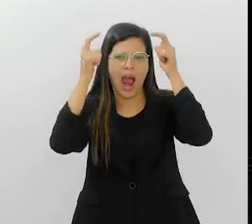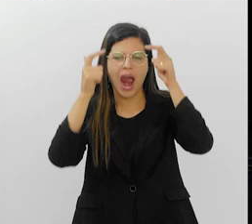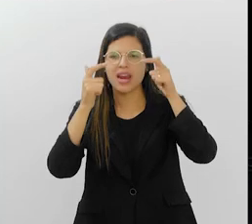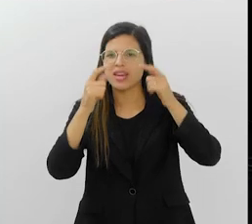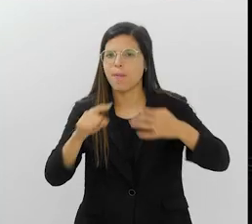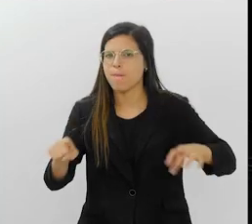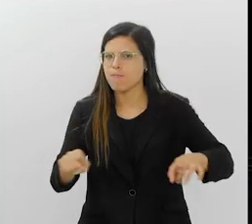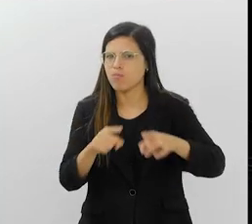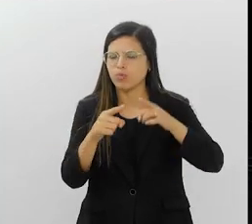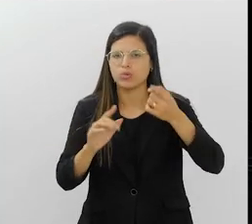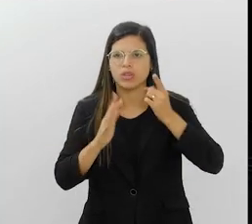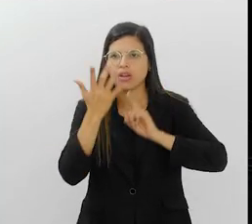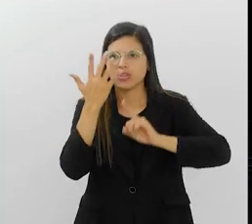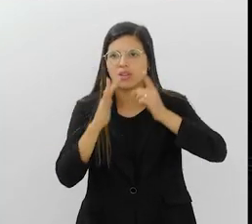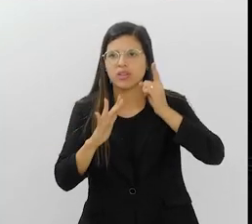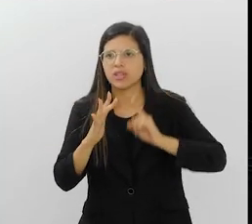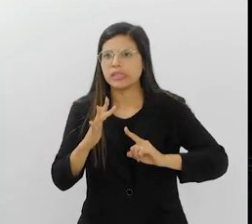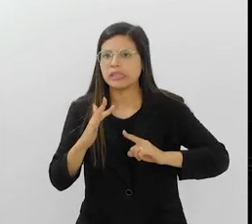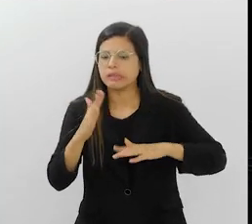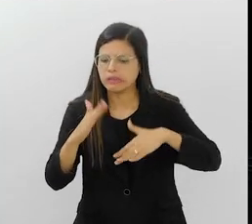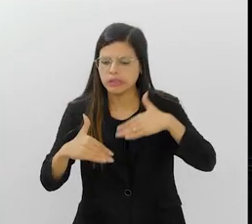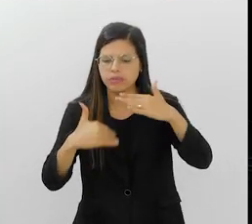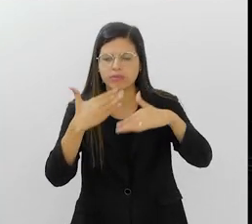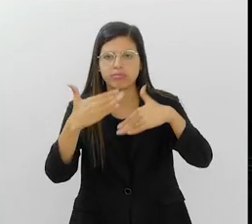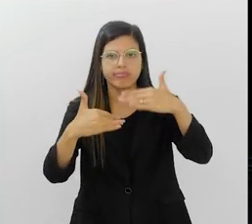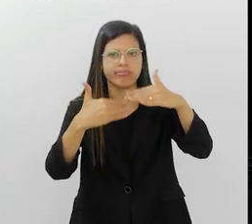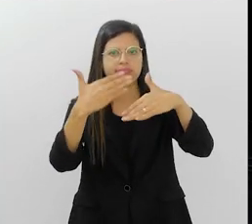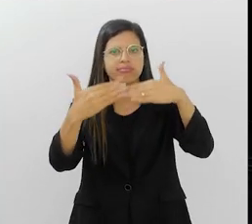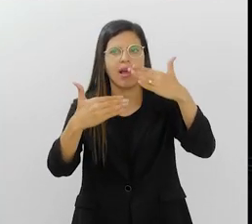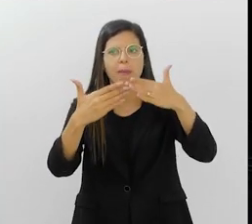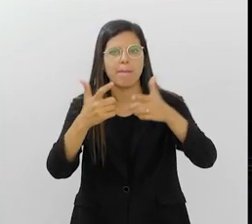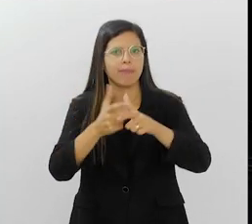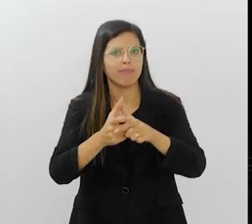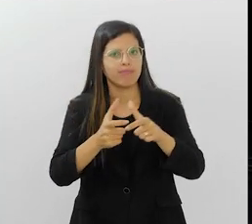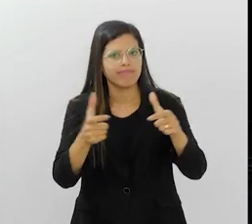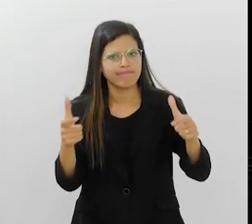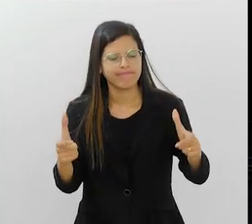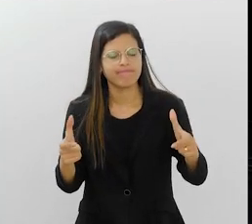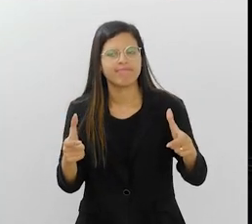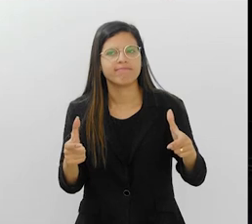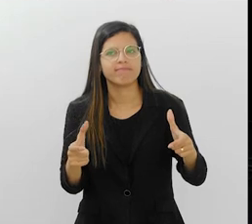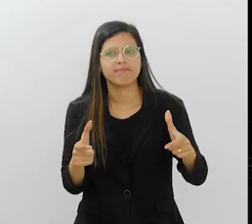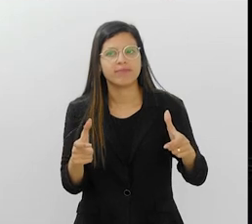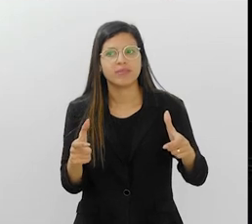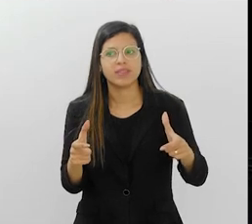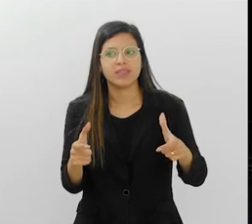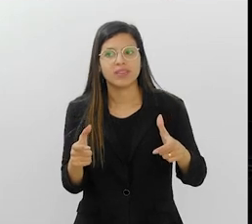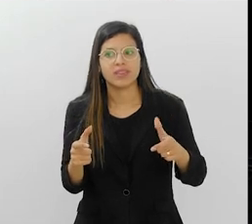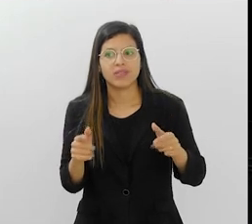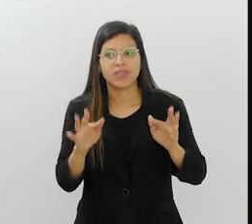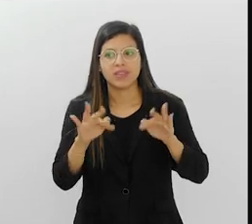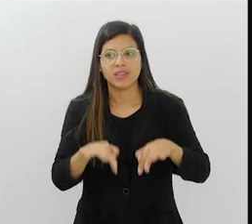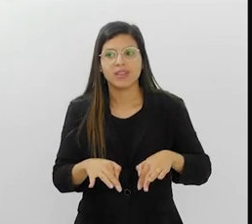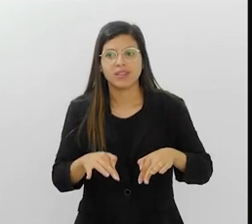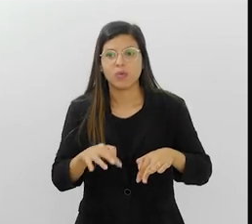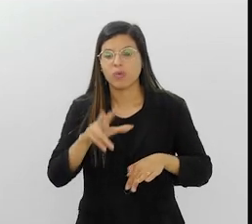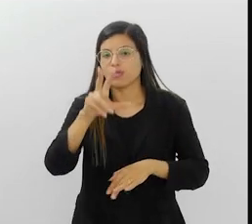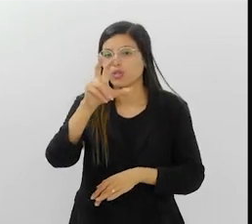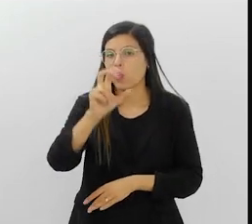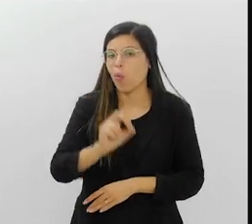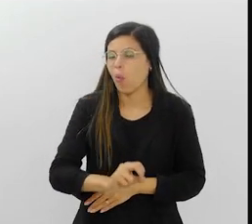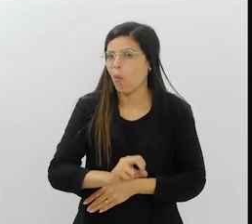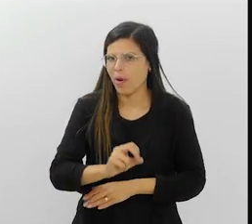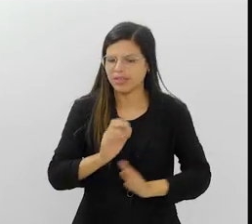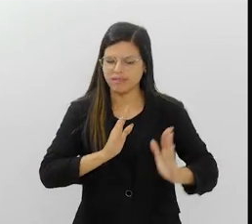músicos carnavalescos. E a coisa foi chegando a um tamanho assim que terminamos a primeira temporada